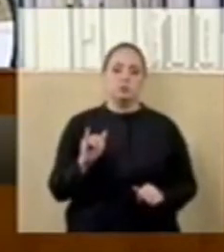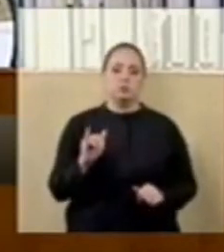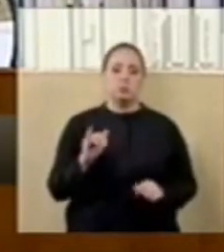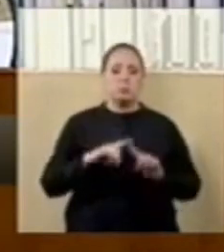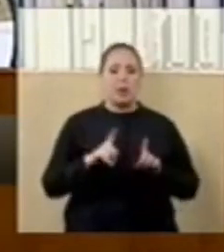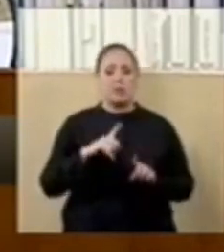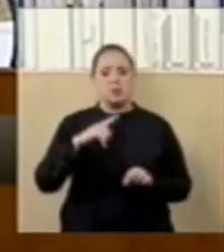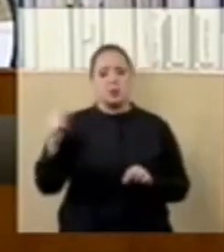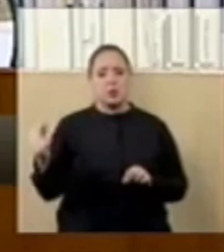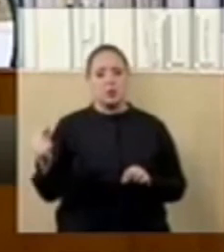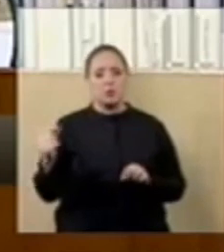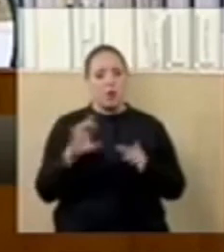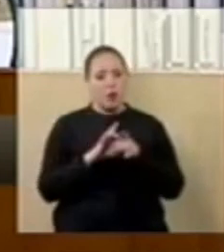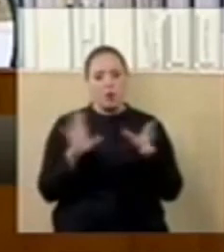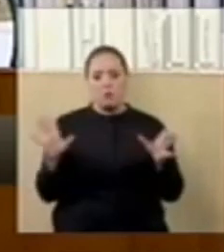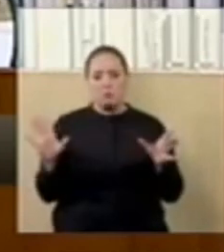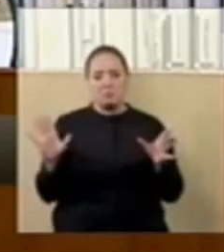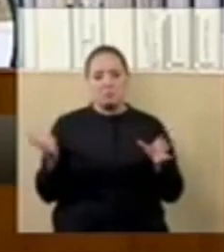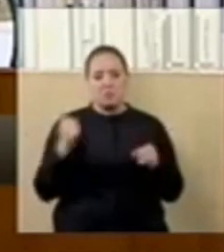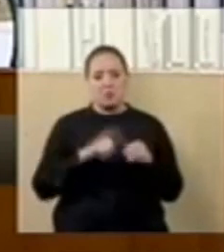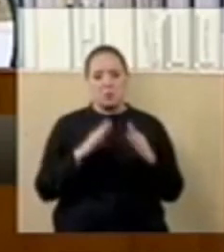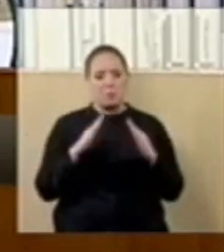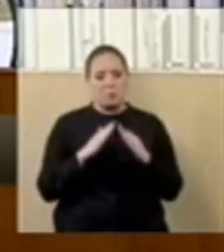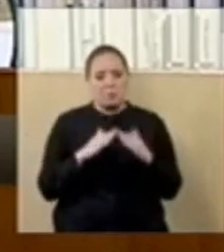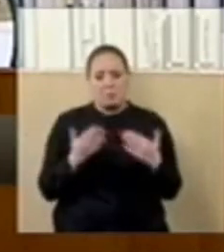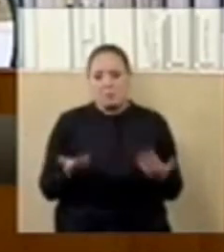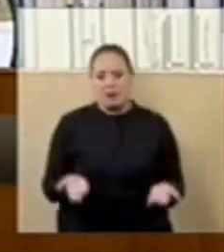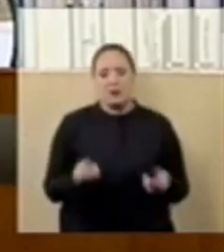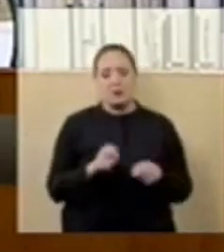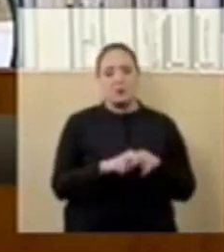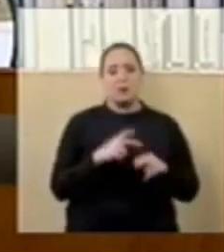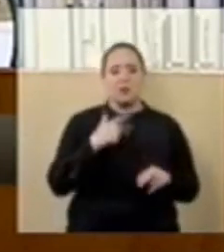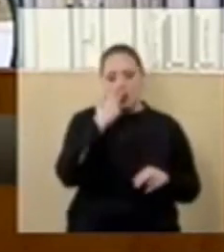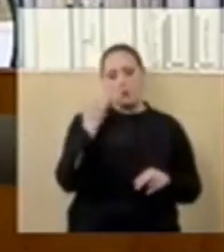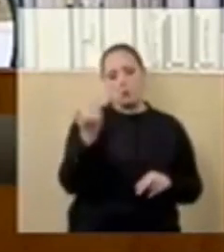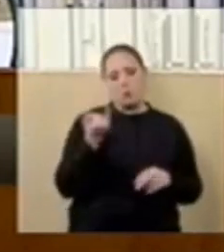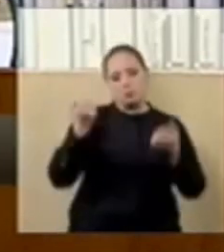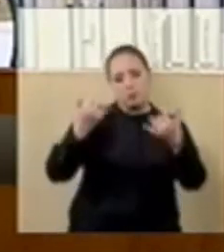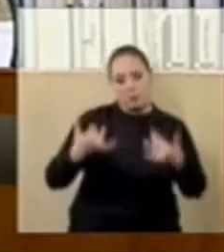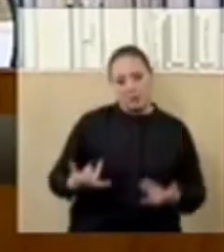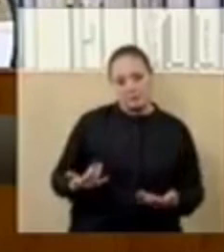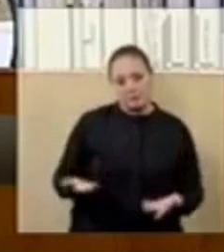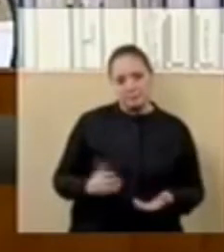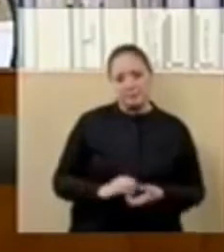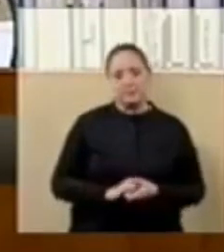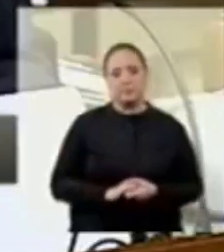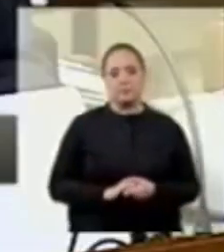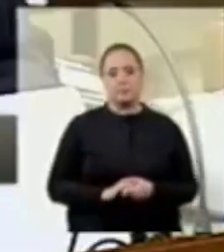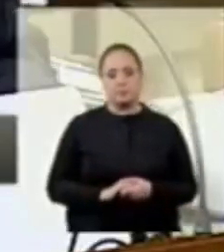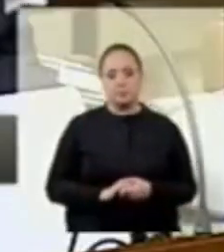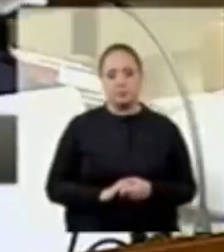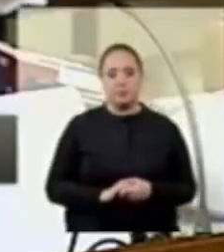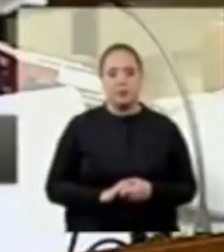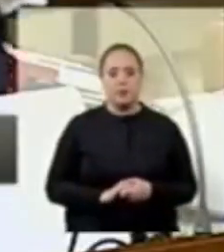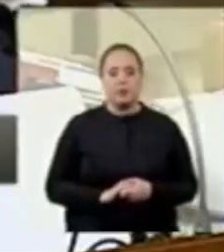saiu de lá ainda sem cumprir exatamente por isso eu acho a referência importante como vossas excelências a um